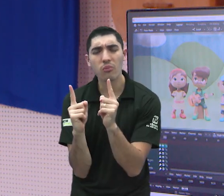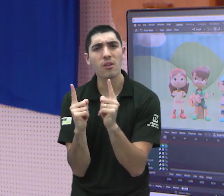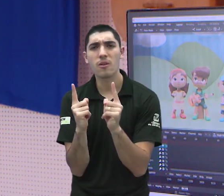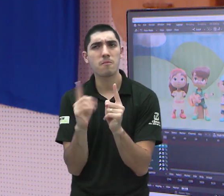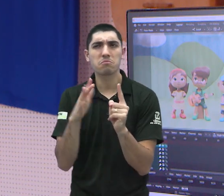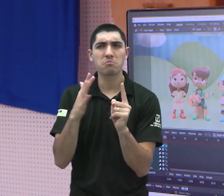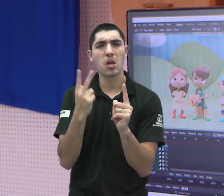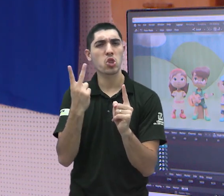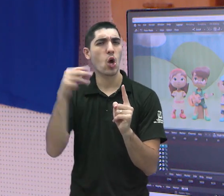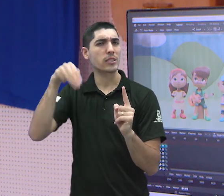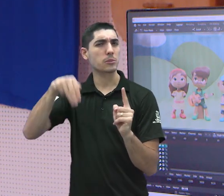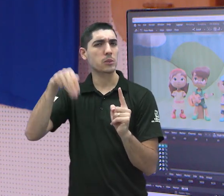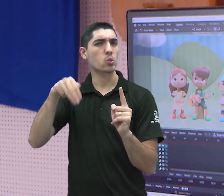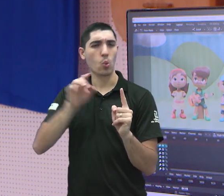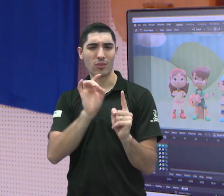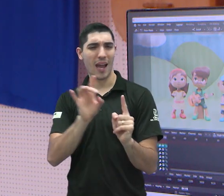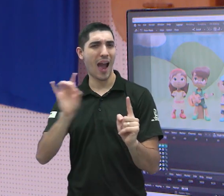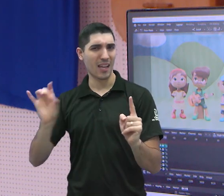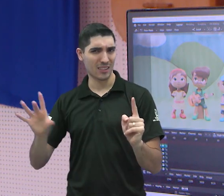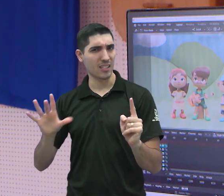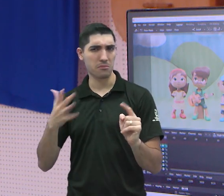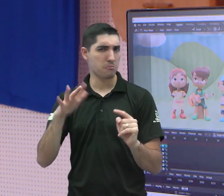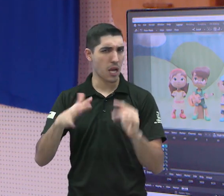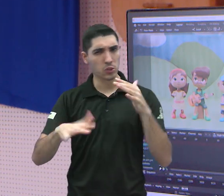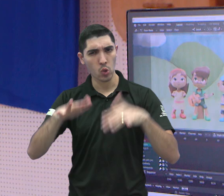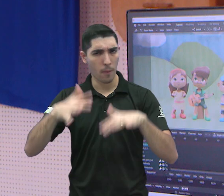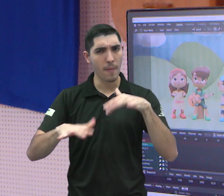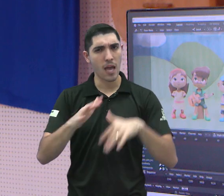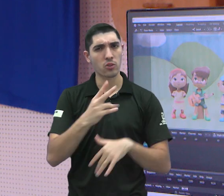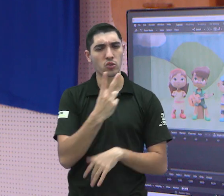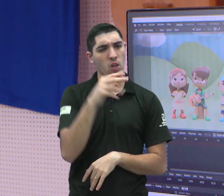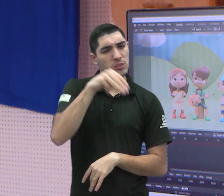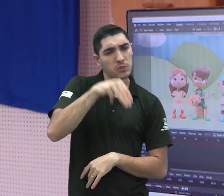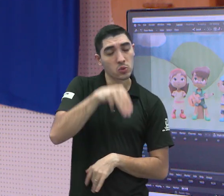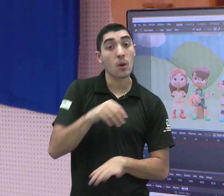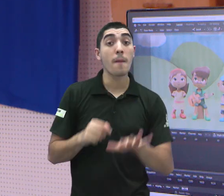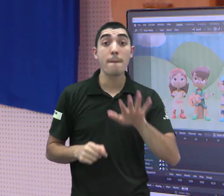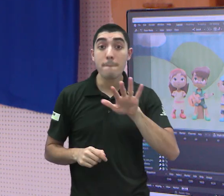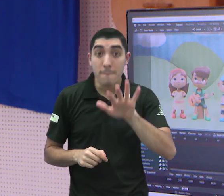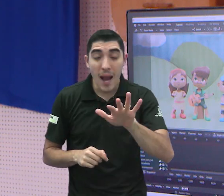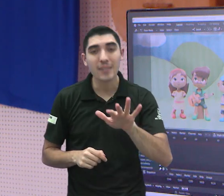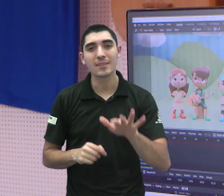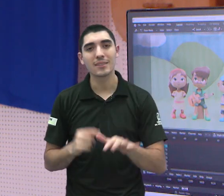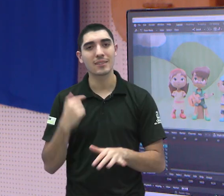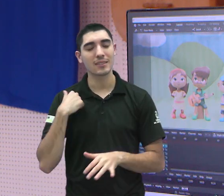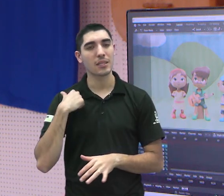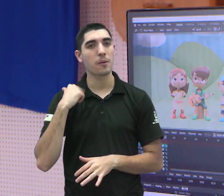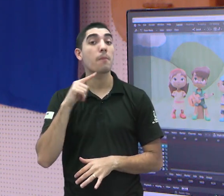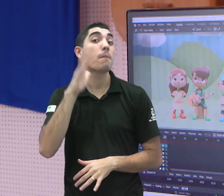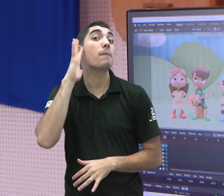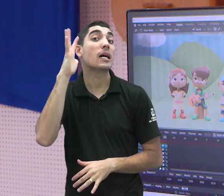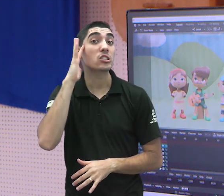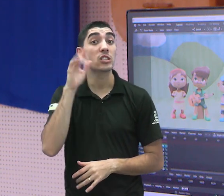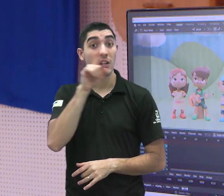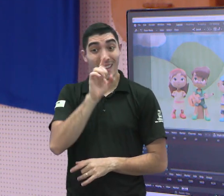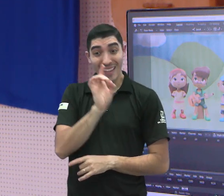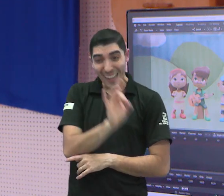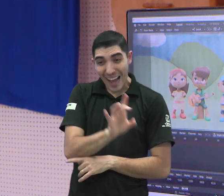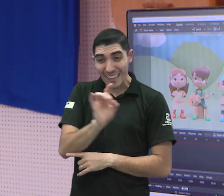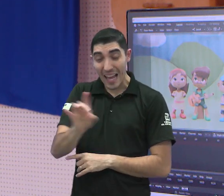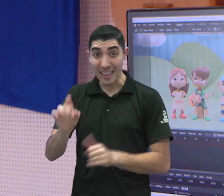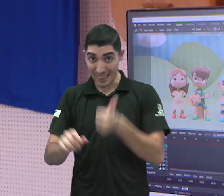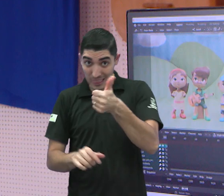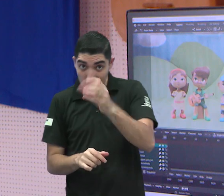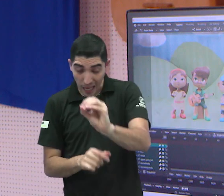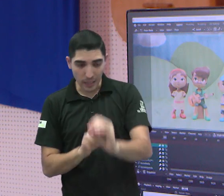os videoclipes têm 2 minutos, por volta de 2 minutos cada videoclipe. Só que, né, imagina isso 10, né, e aí